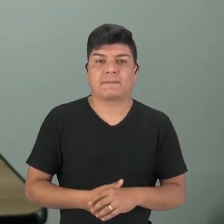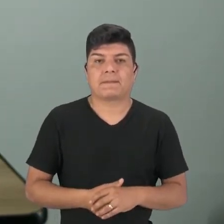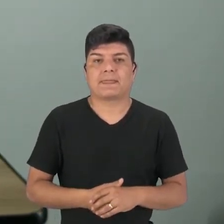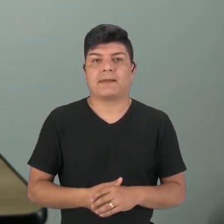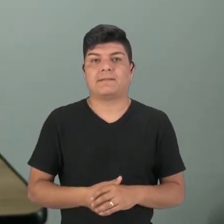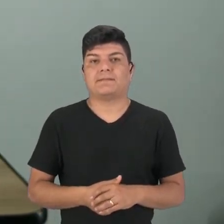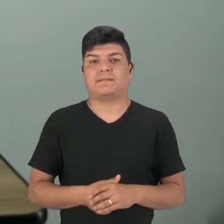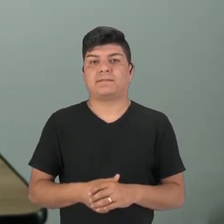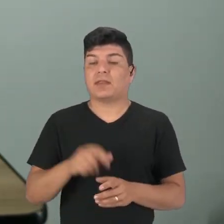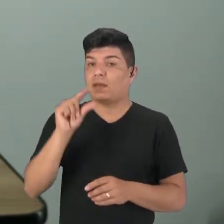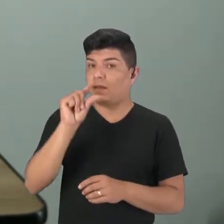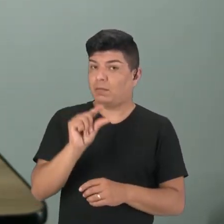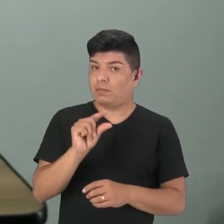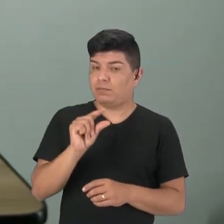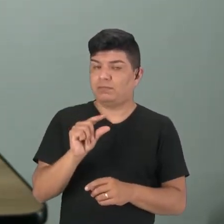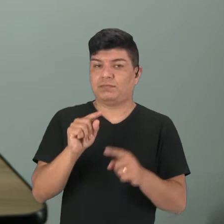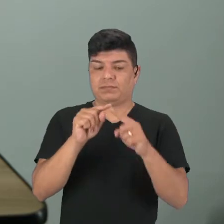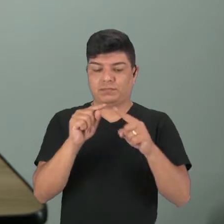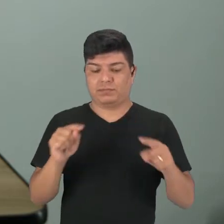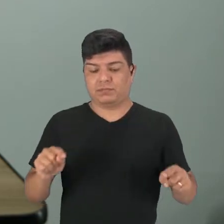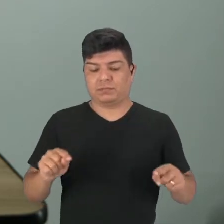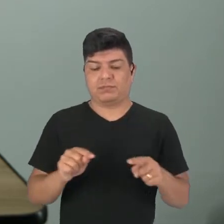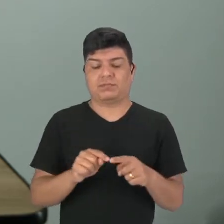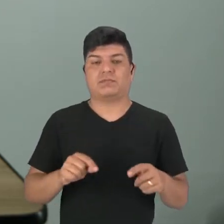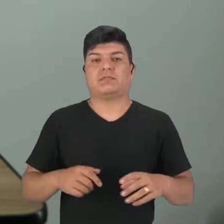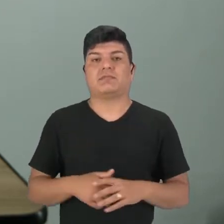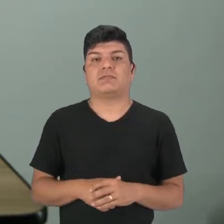As pirâmides menores.